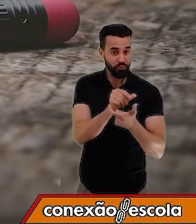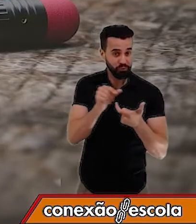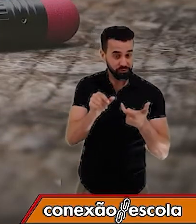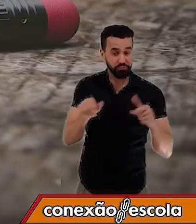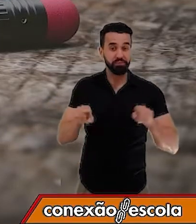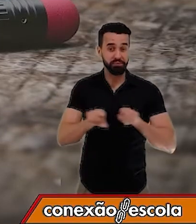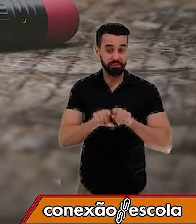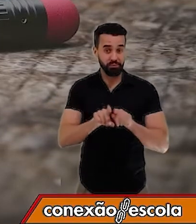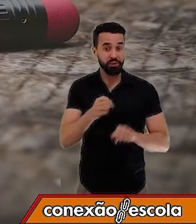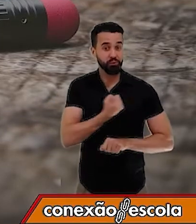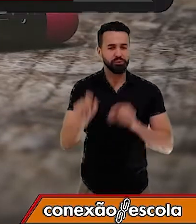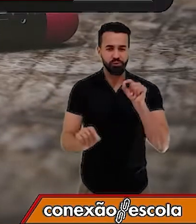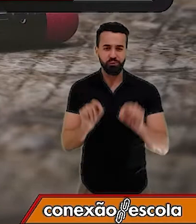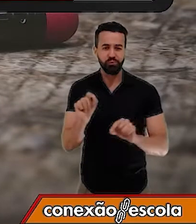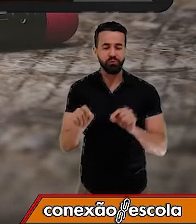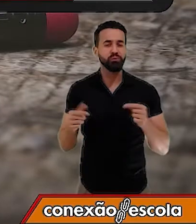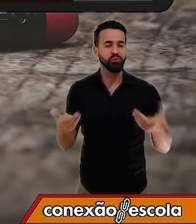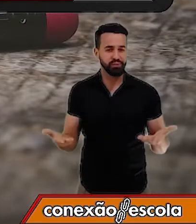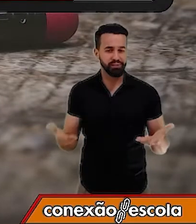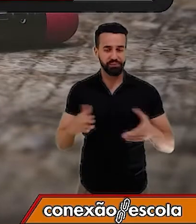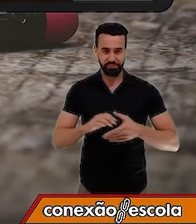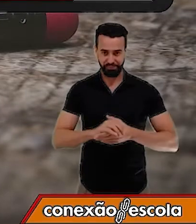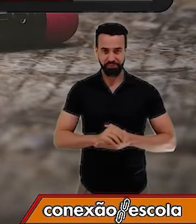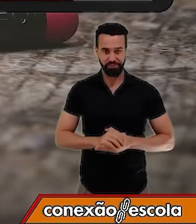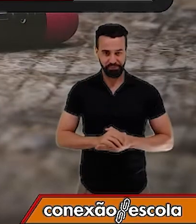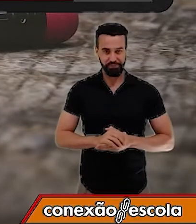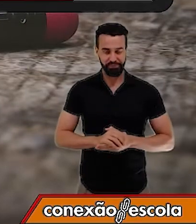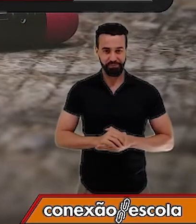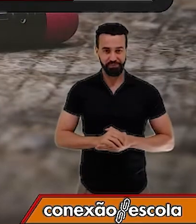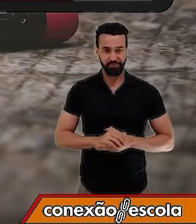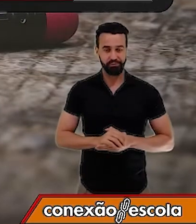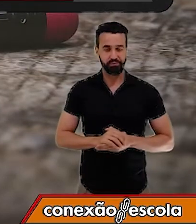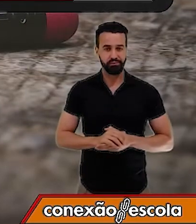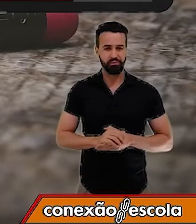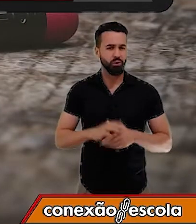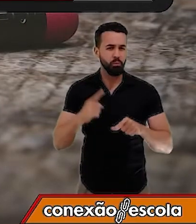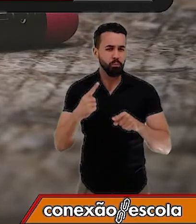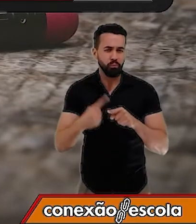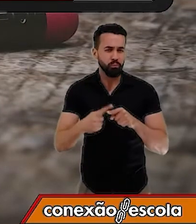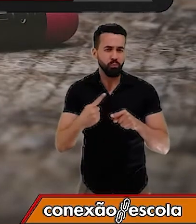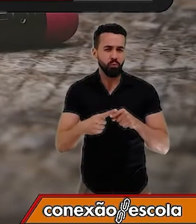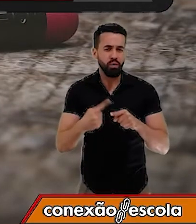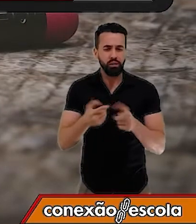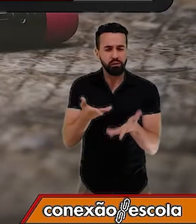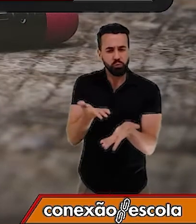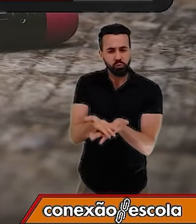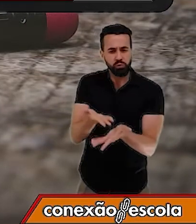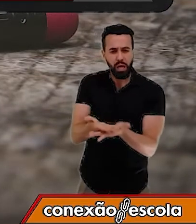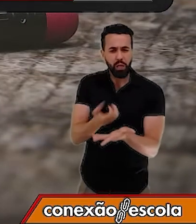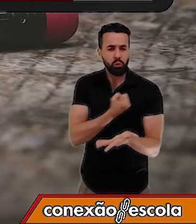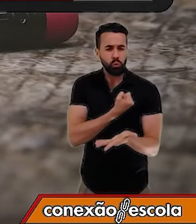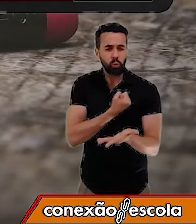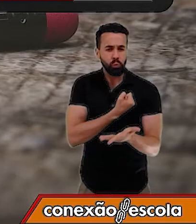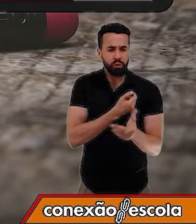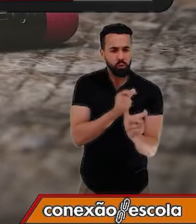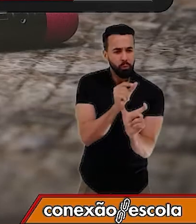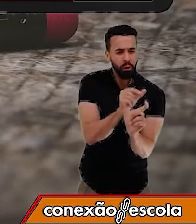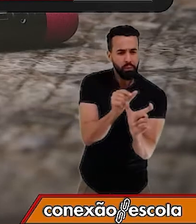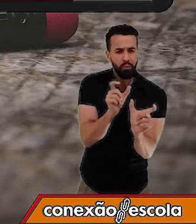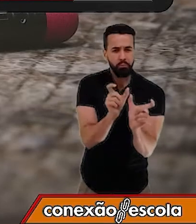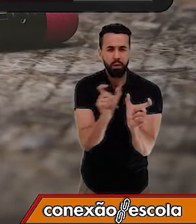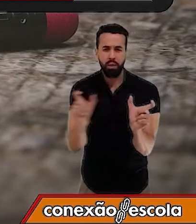decomposição. Vamos lá? Primeiro, por que estudar a formação dos números? Porque os